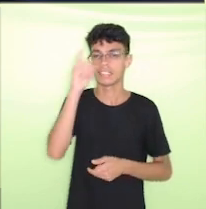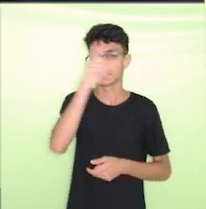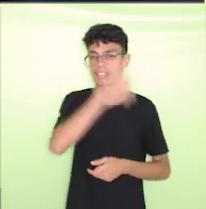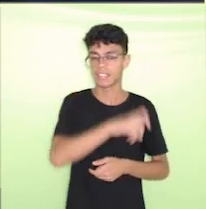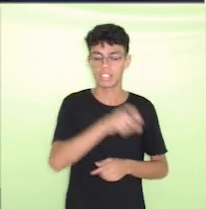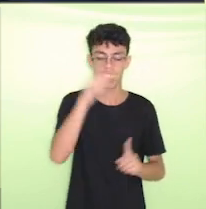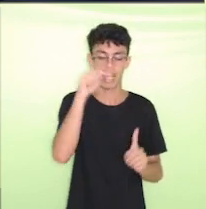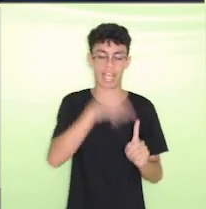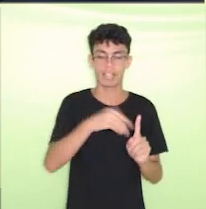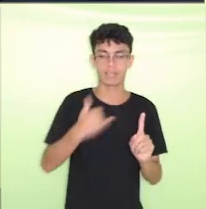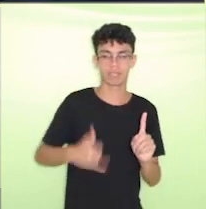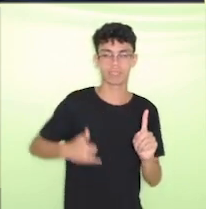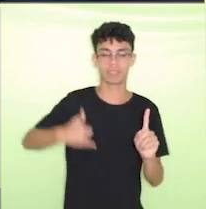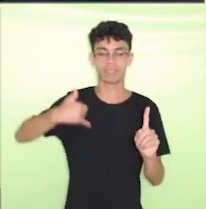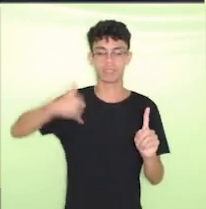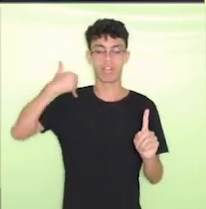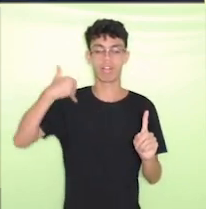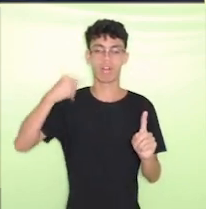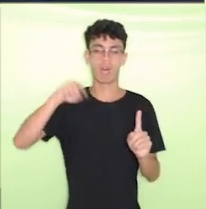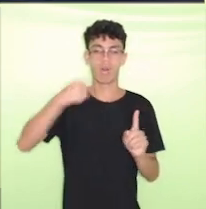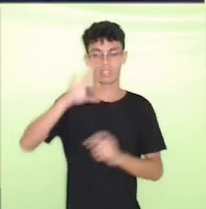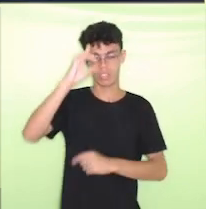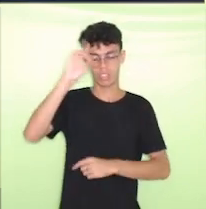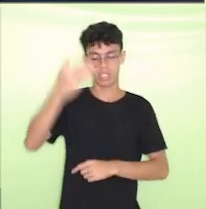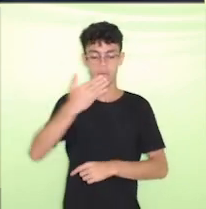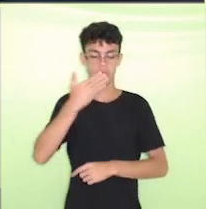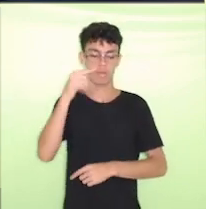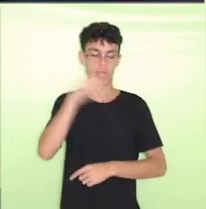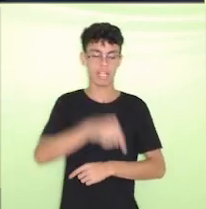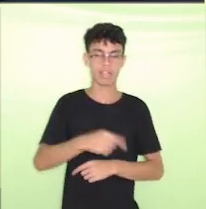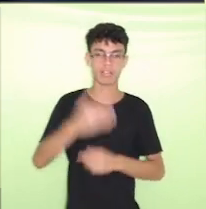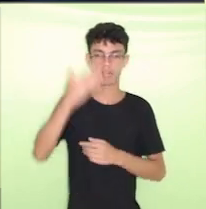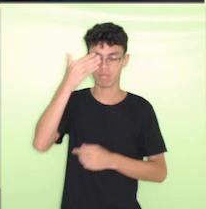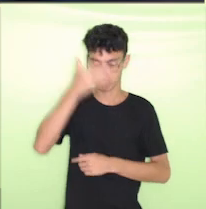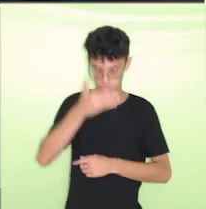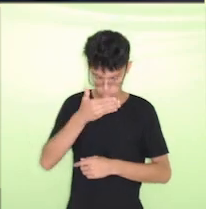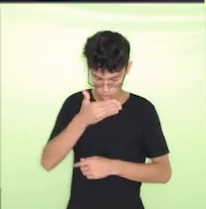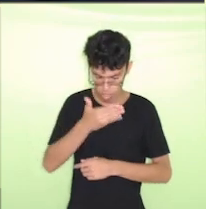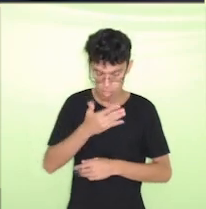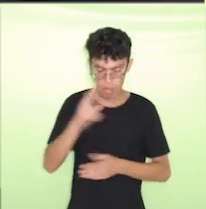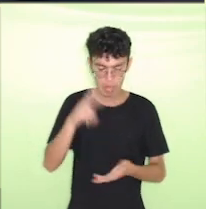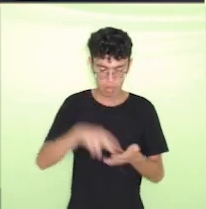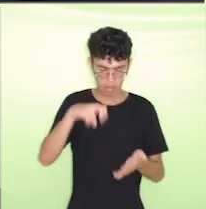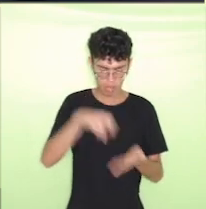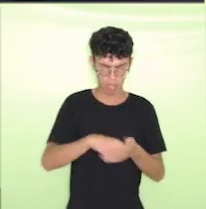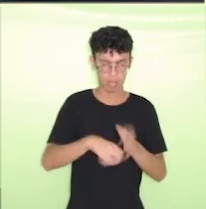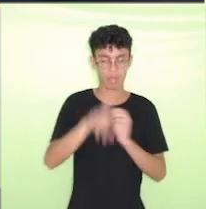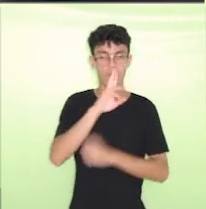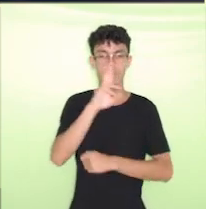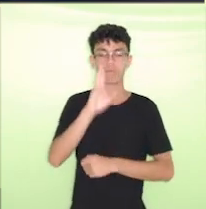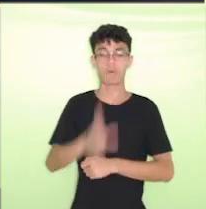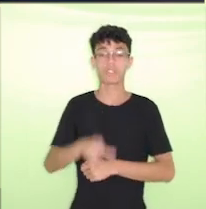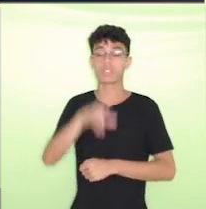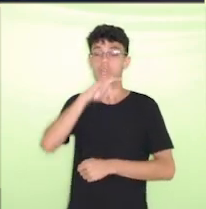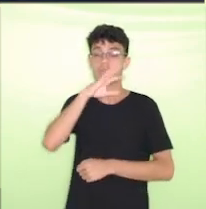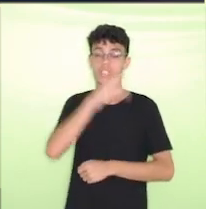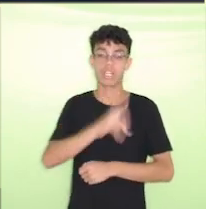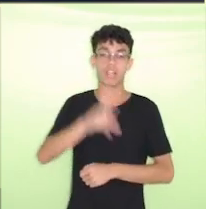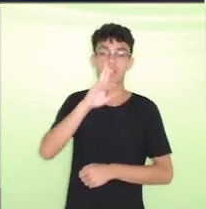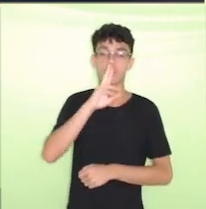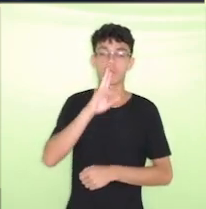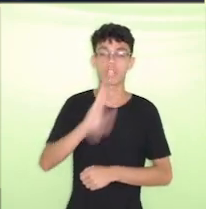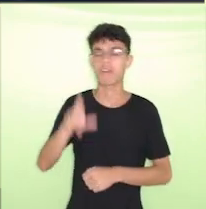muito soberba. Outro dia ordenei que ela baixasse os olhos como castigo a uma resposta grosseira e ela me respondeu